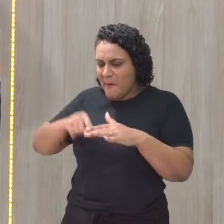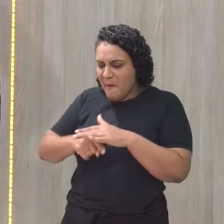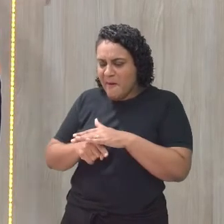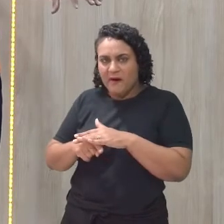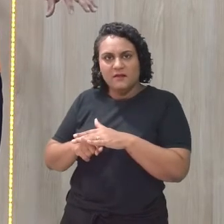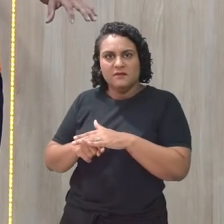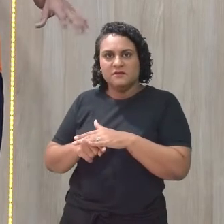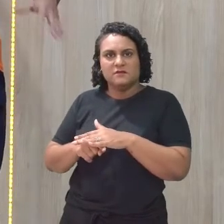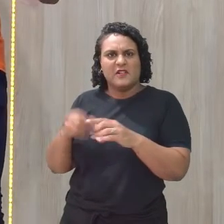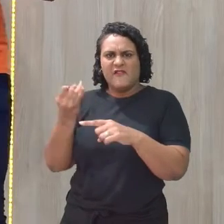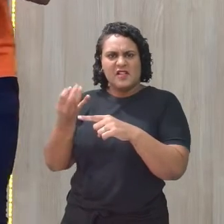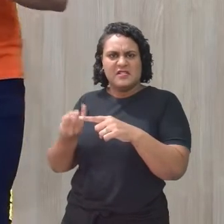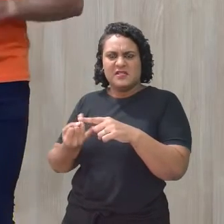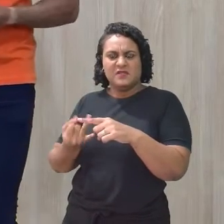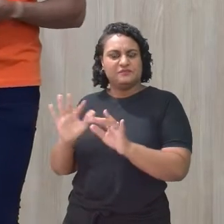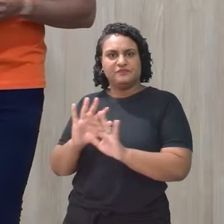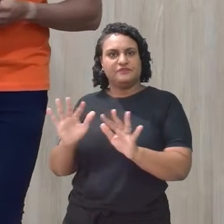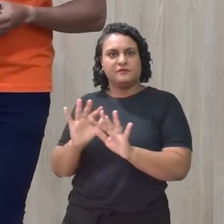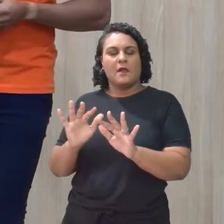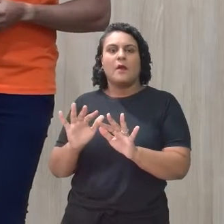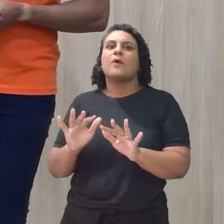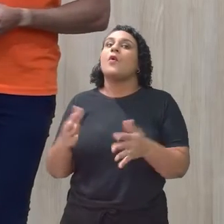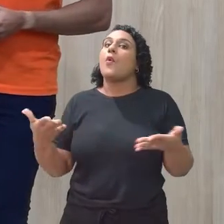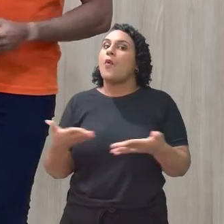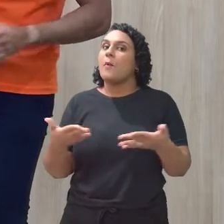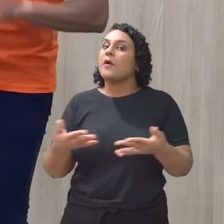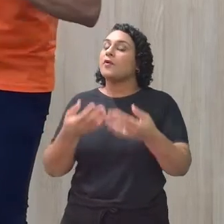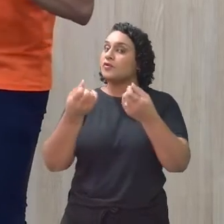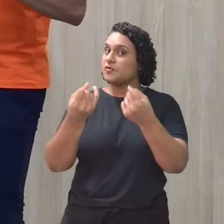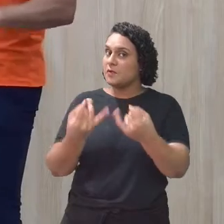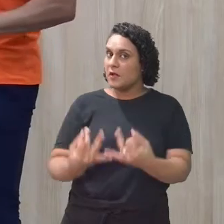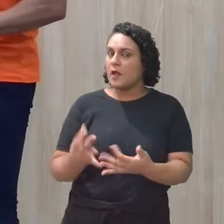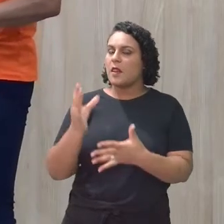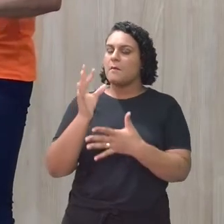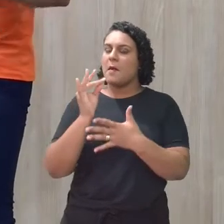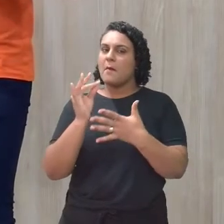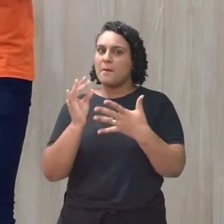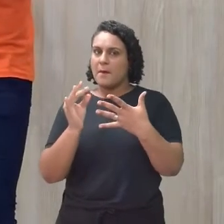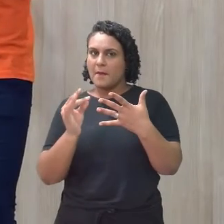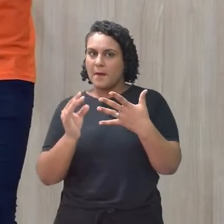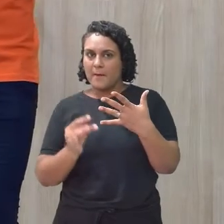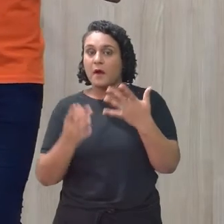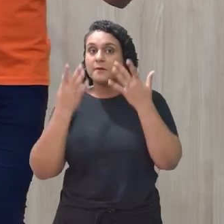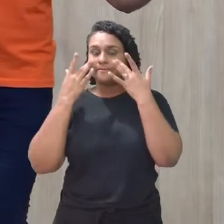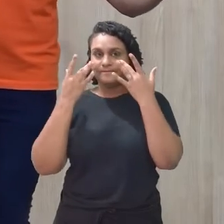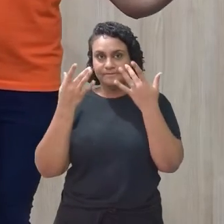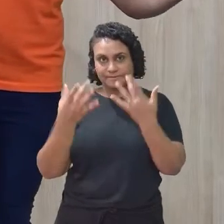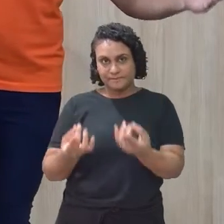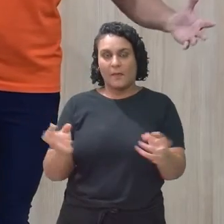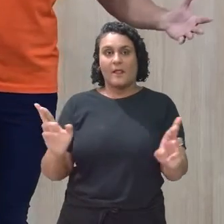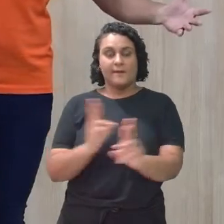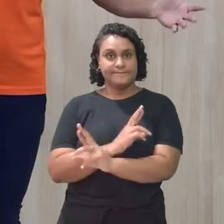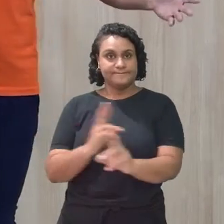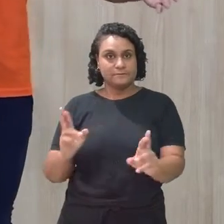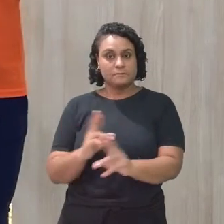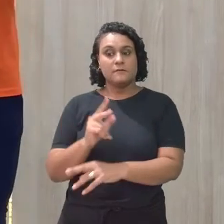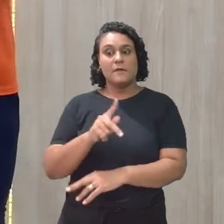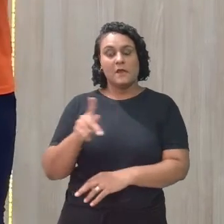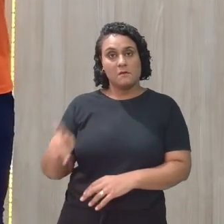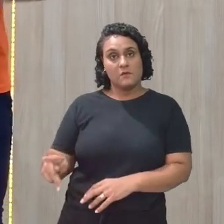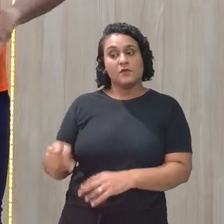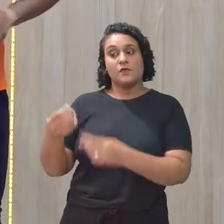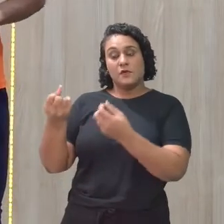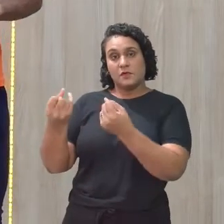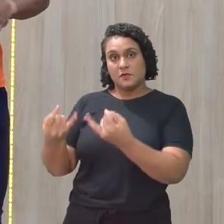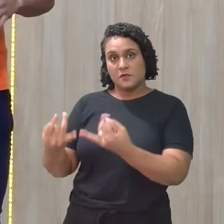preso à ideia de fração como estamos aqui agora, certo? Então, presta bastante atenção nessa relação aí que o professor Tiago falou